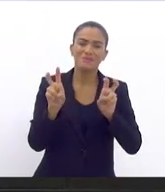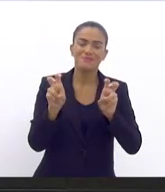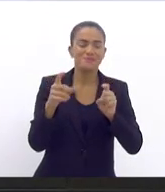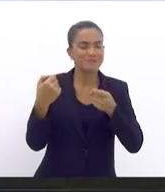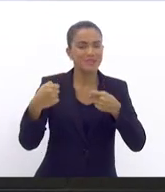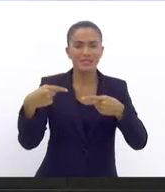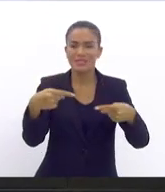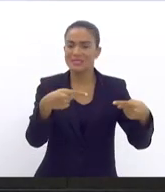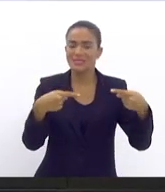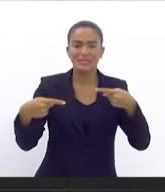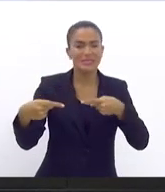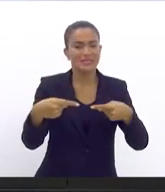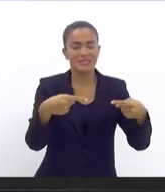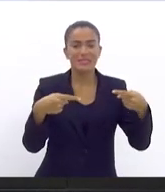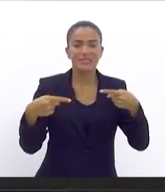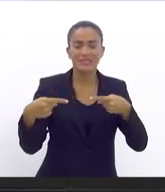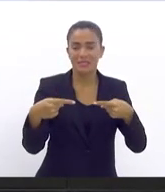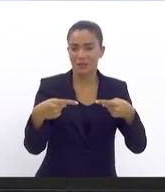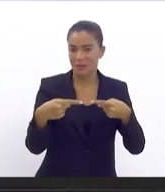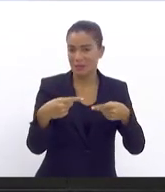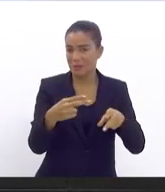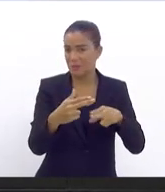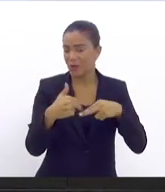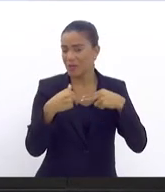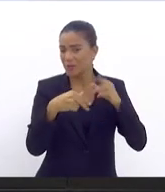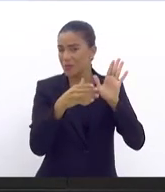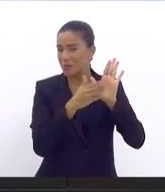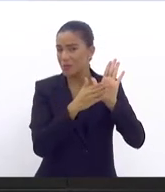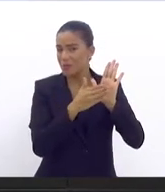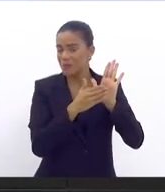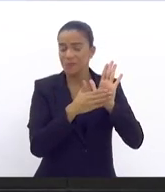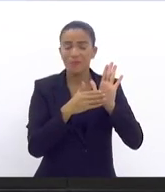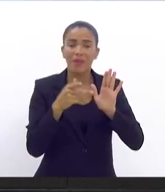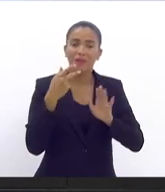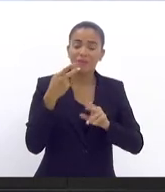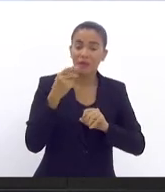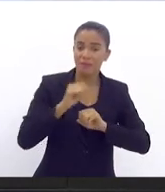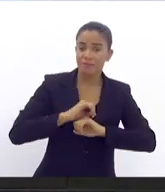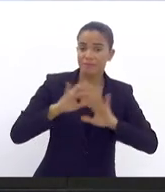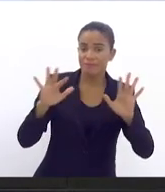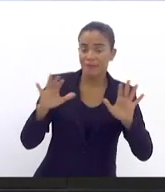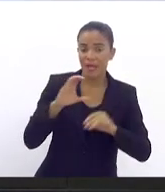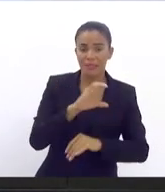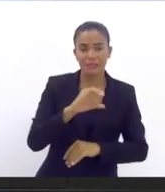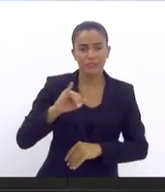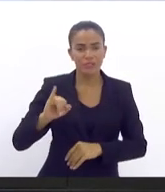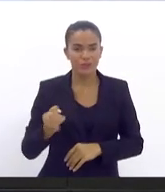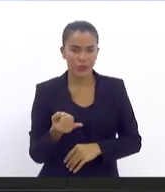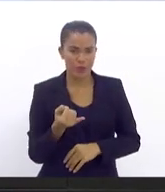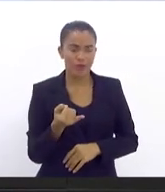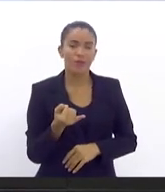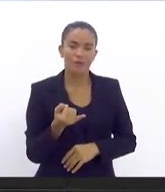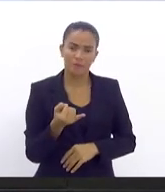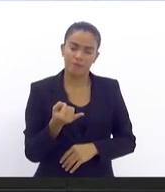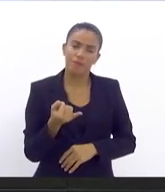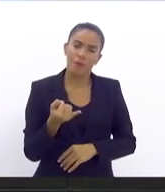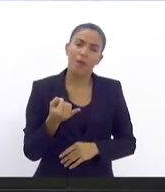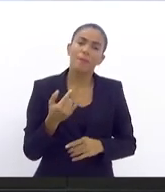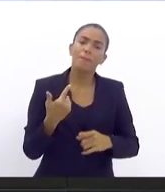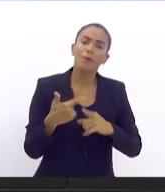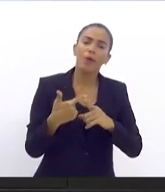aqui. Mas eu acho que o projeto ele fala explicitamente disso, senão a CCJ, até por resolução